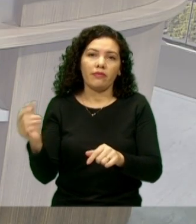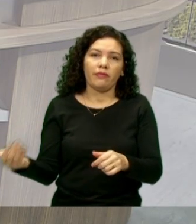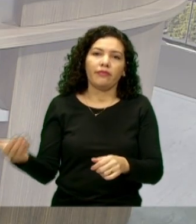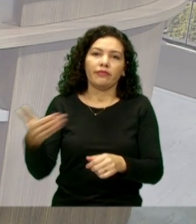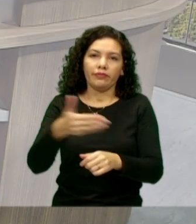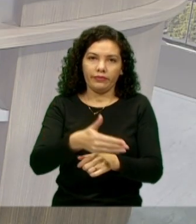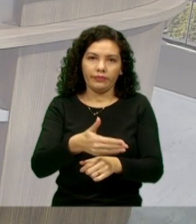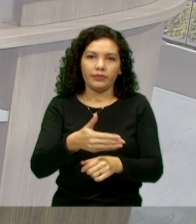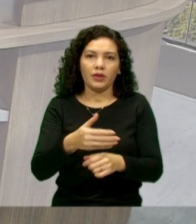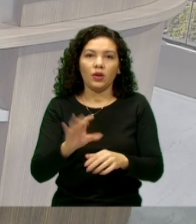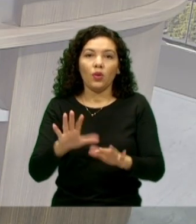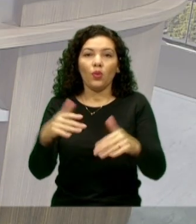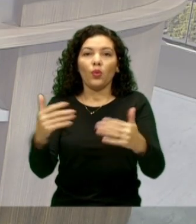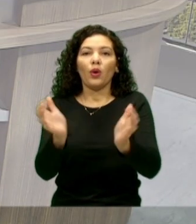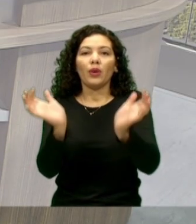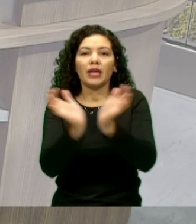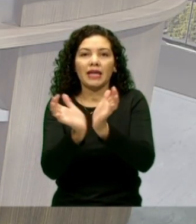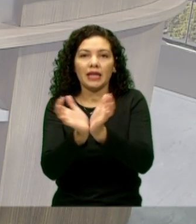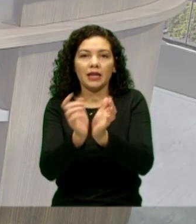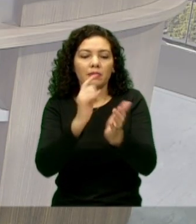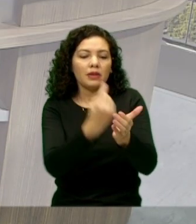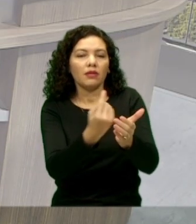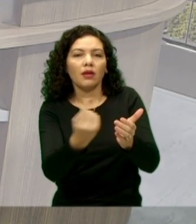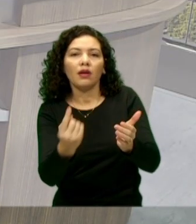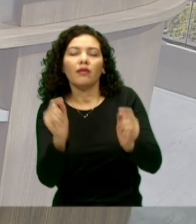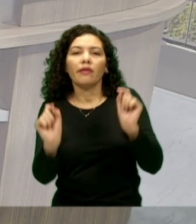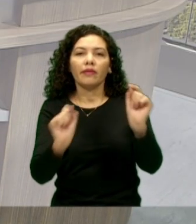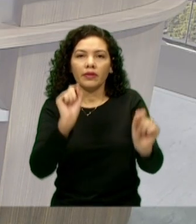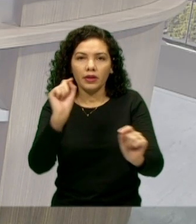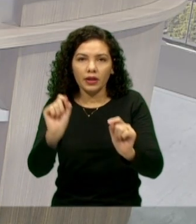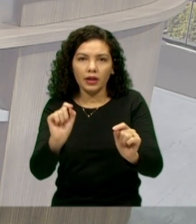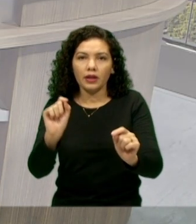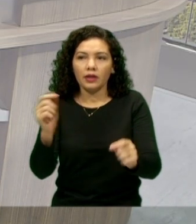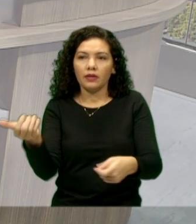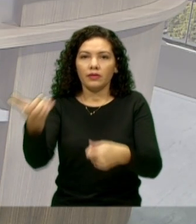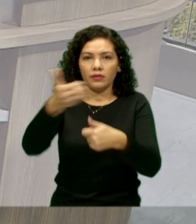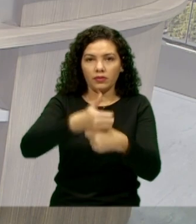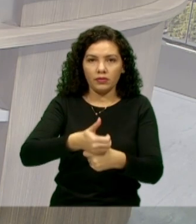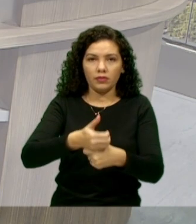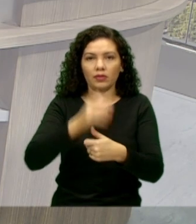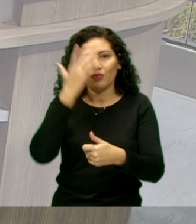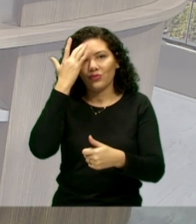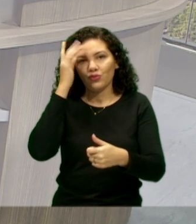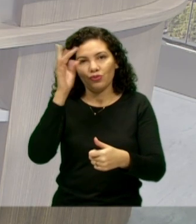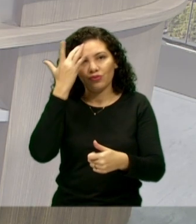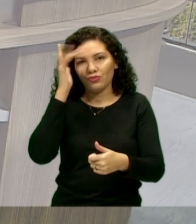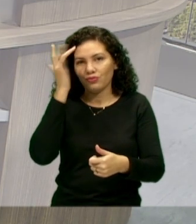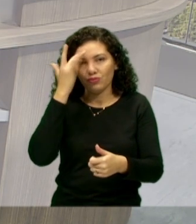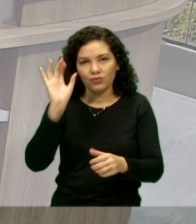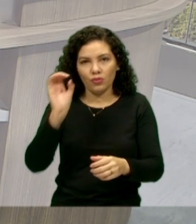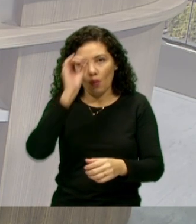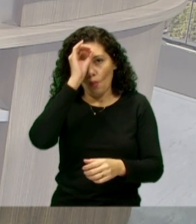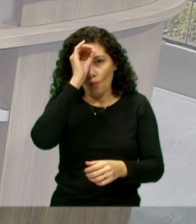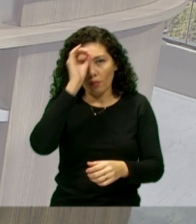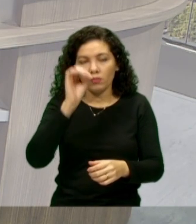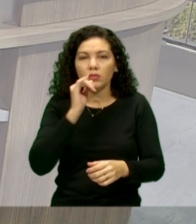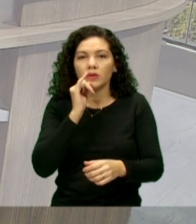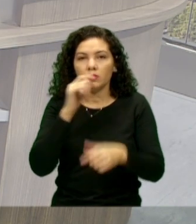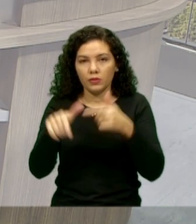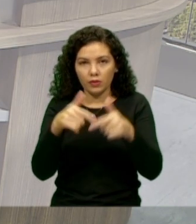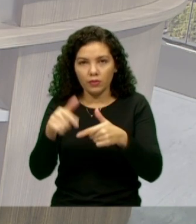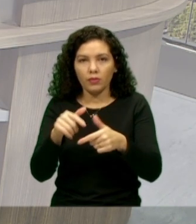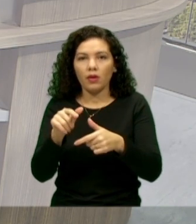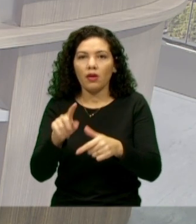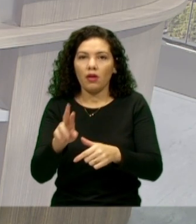por exemplo, qual vai ser a equipe composta após, por exemplo, um funcionário efetivo que coordena uma